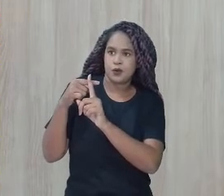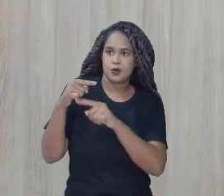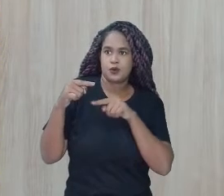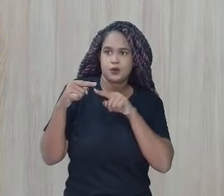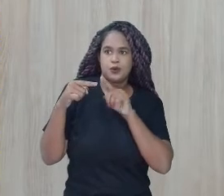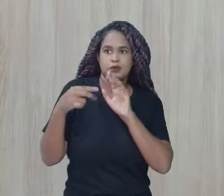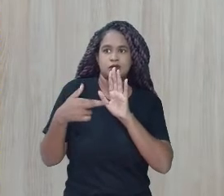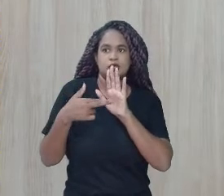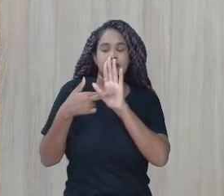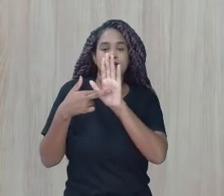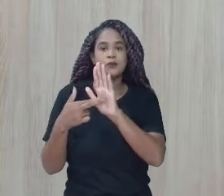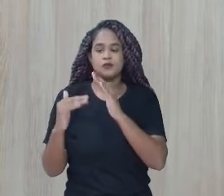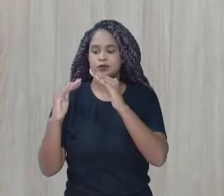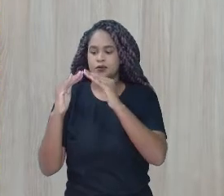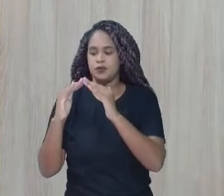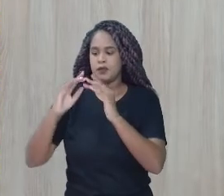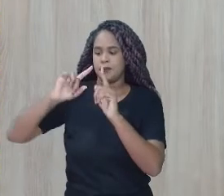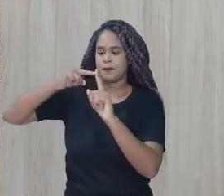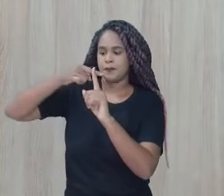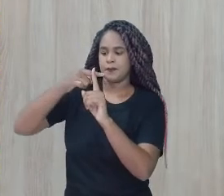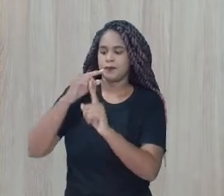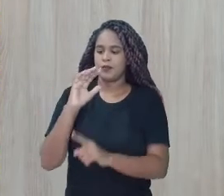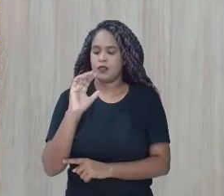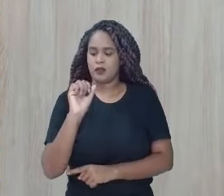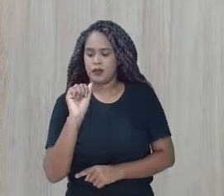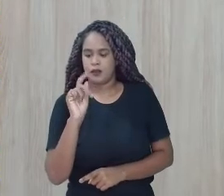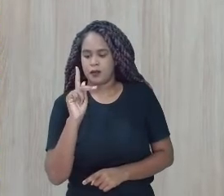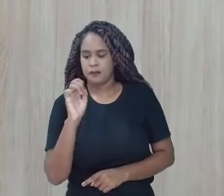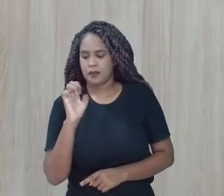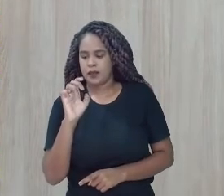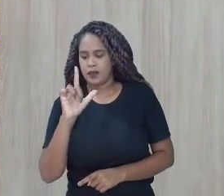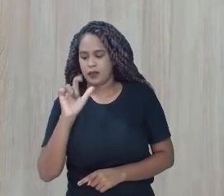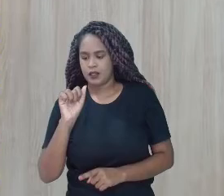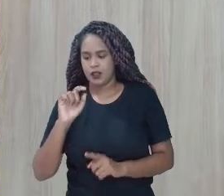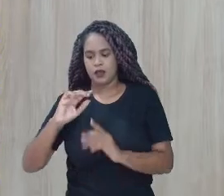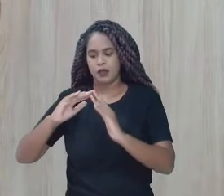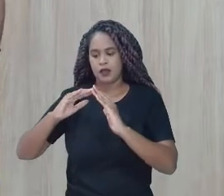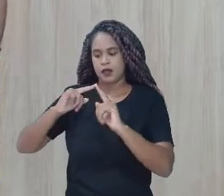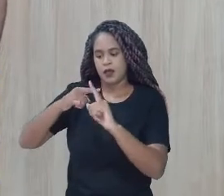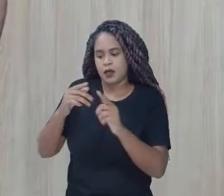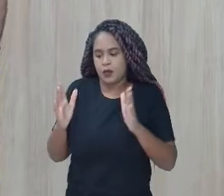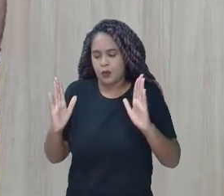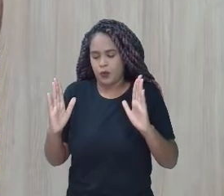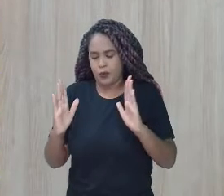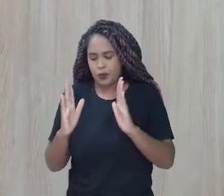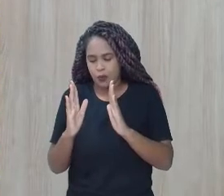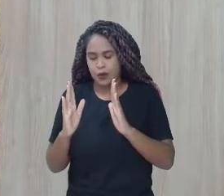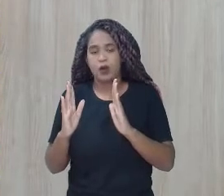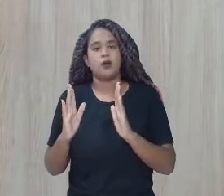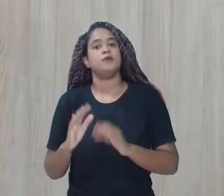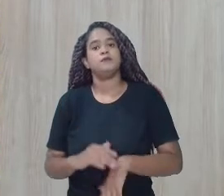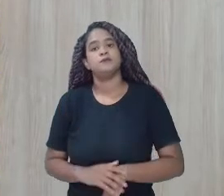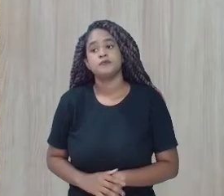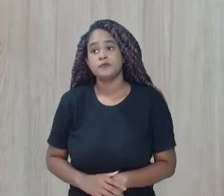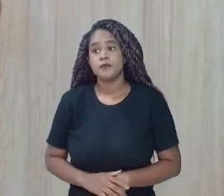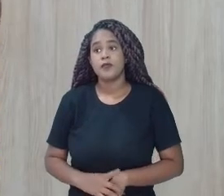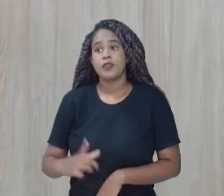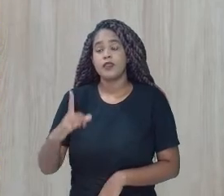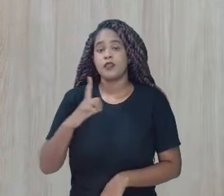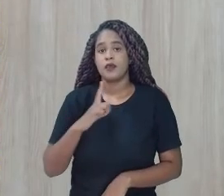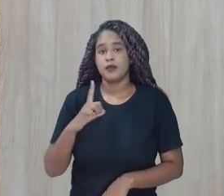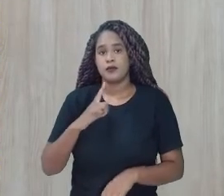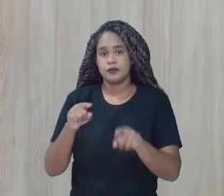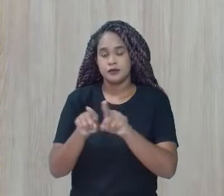uma capela. A gente tem uma capela, né? Uma igreja. Aqui a gente teria aquilo que